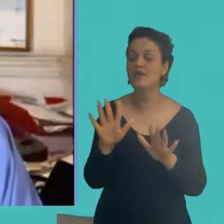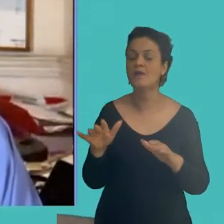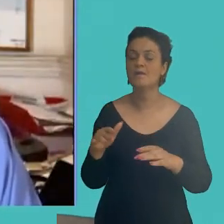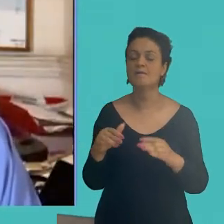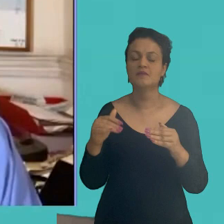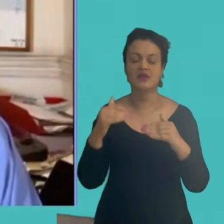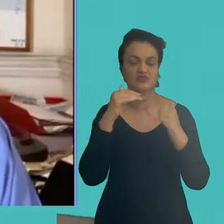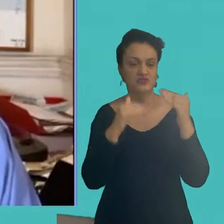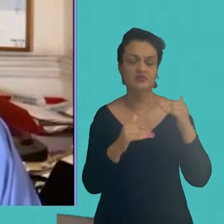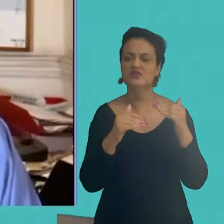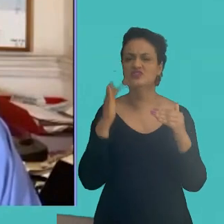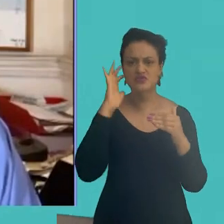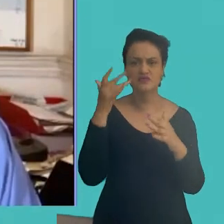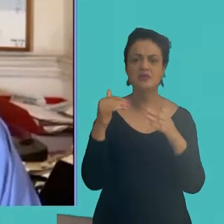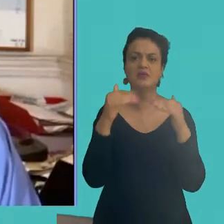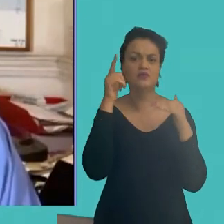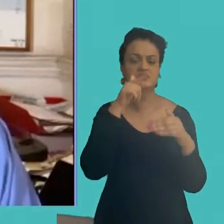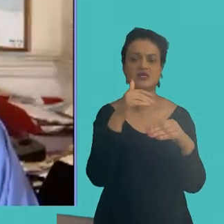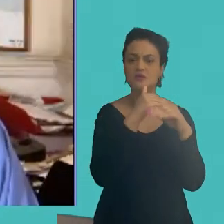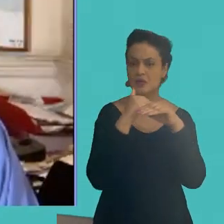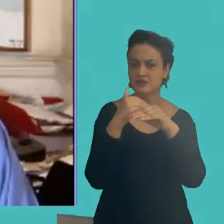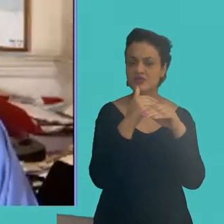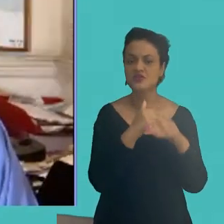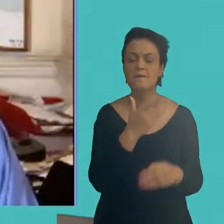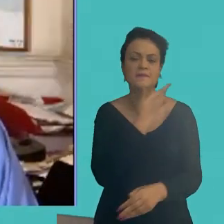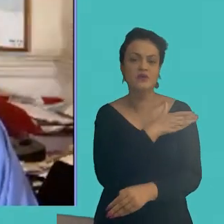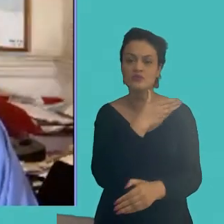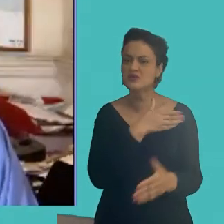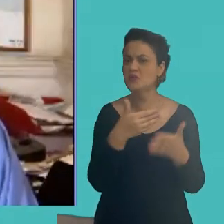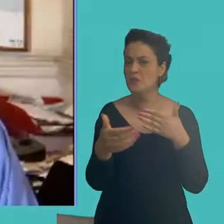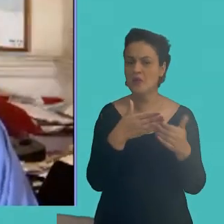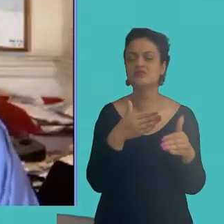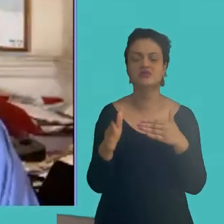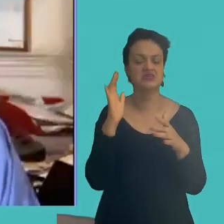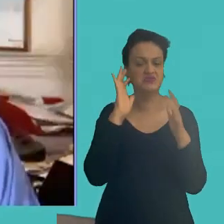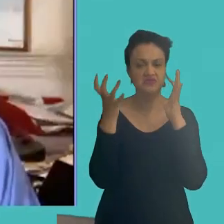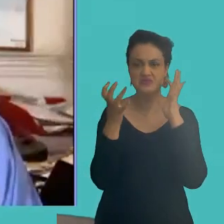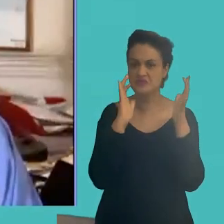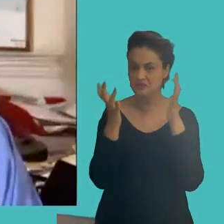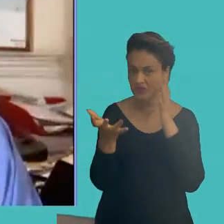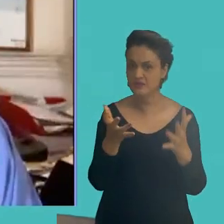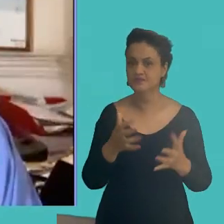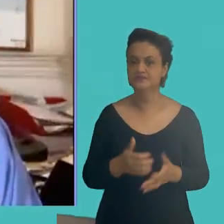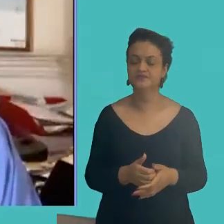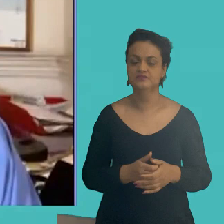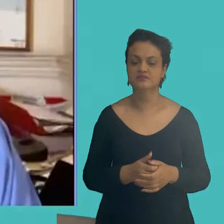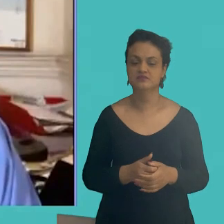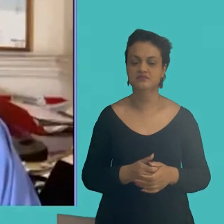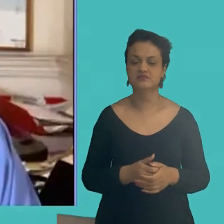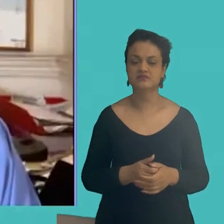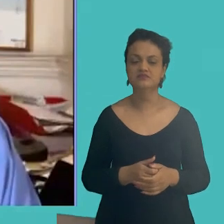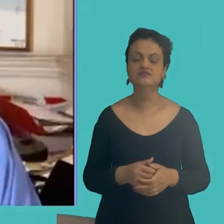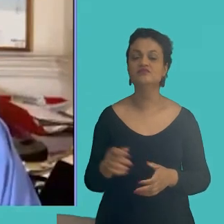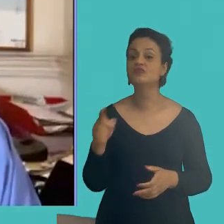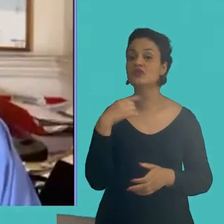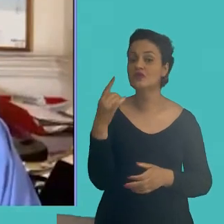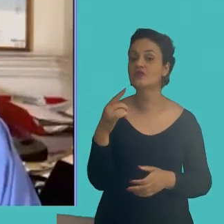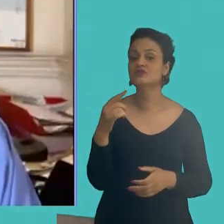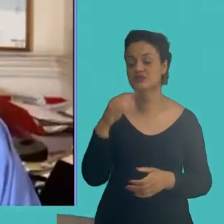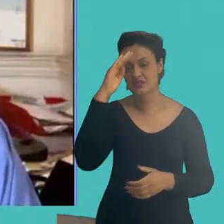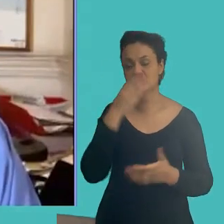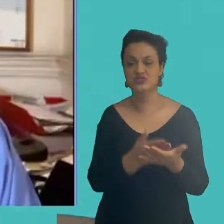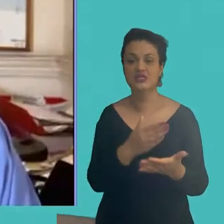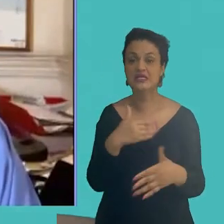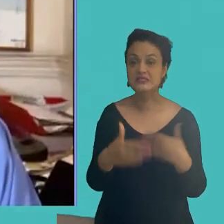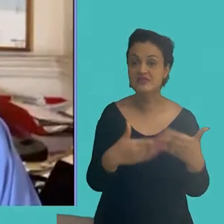de discriminação, absolutamente todo tipo de discriminação, não importa a causa. A gente considera que esses avanços são